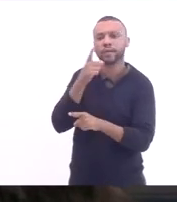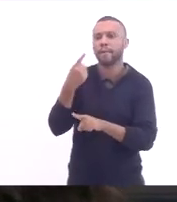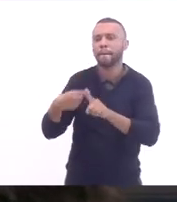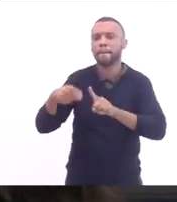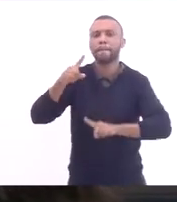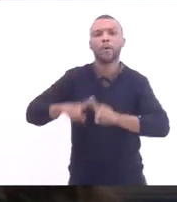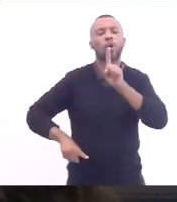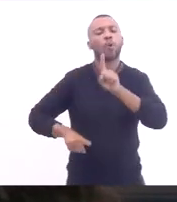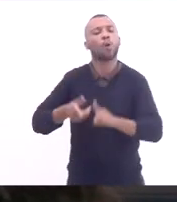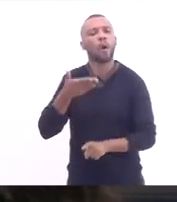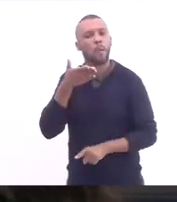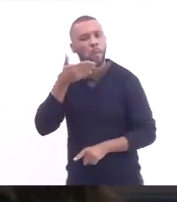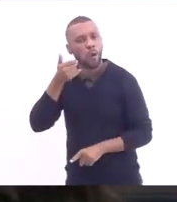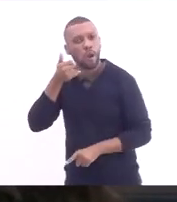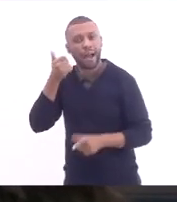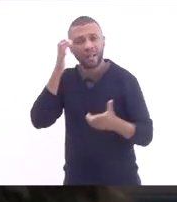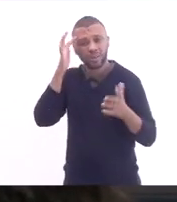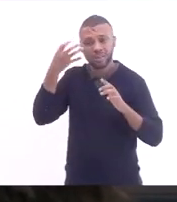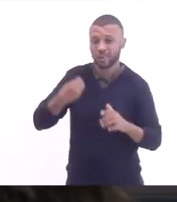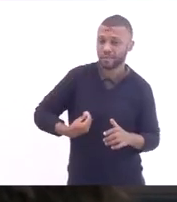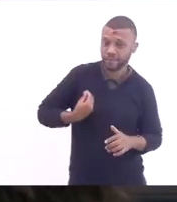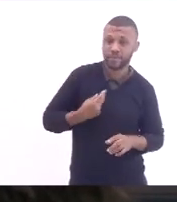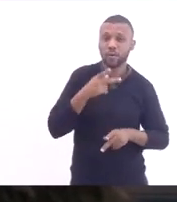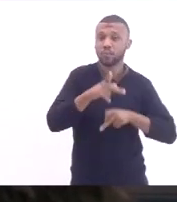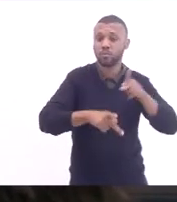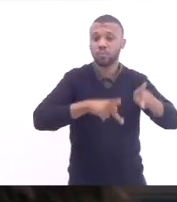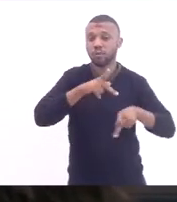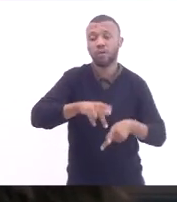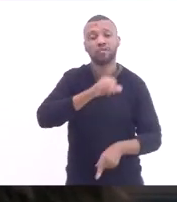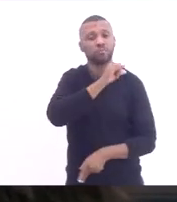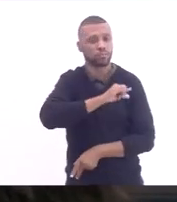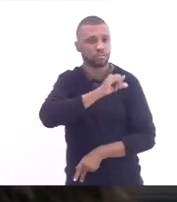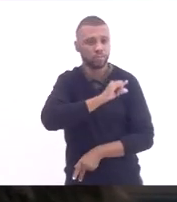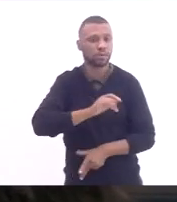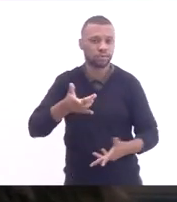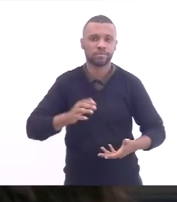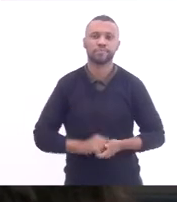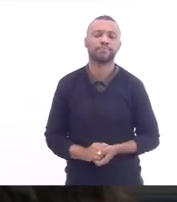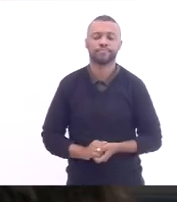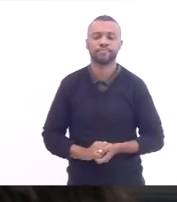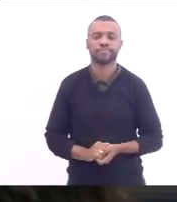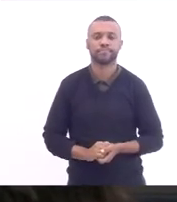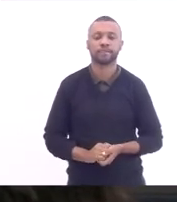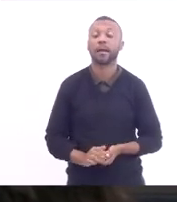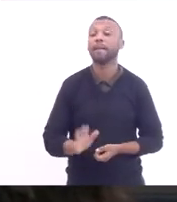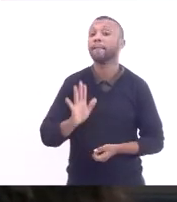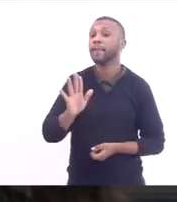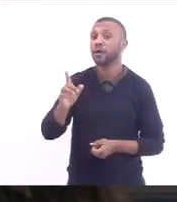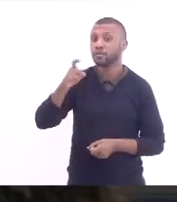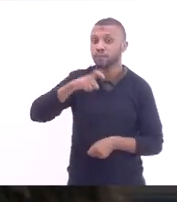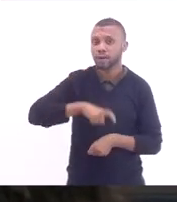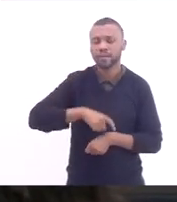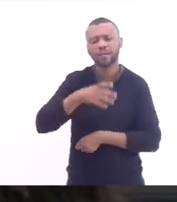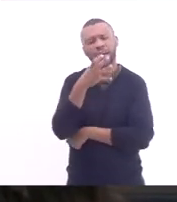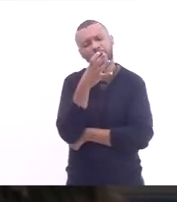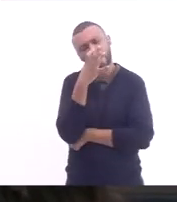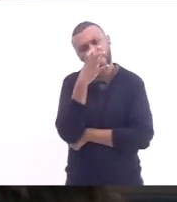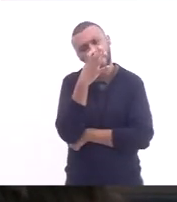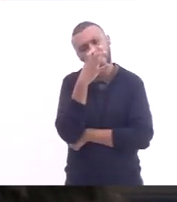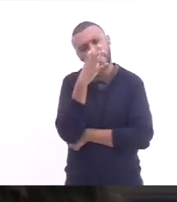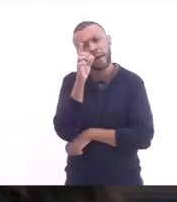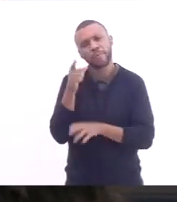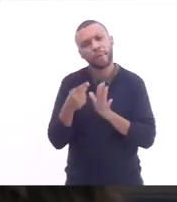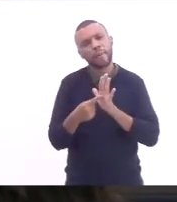melhorar as condições de vida do povo fluminense. Mas quando eu vejo uma apresentação, por